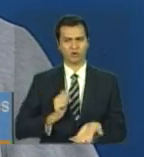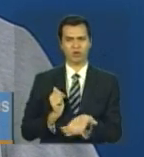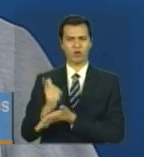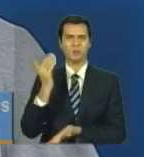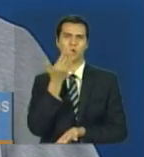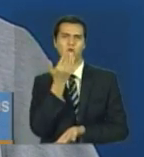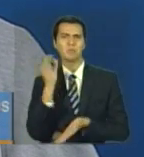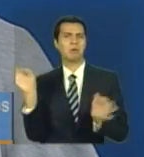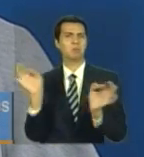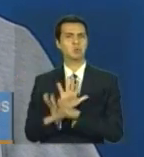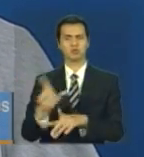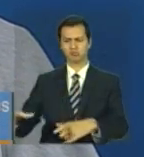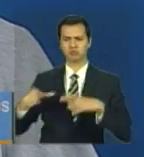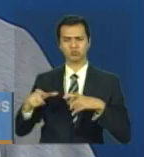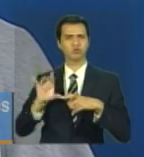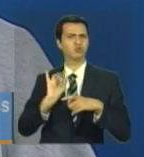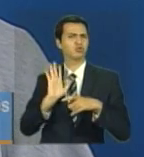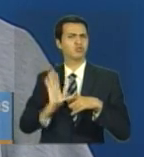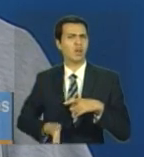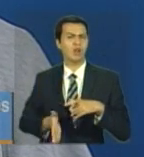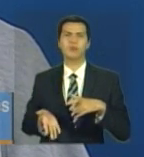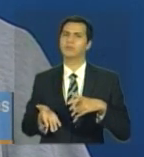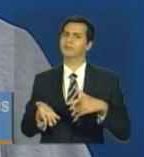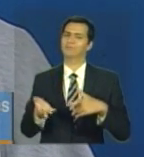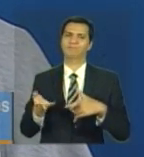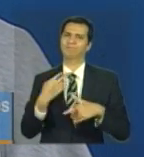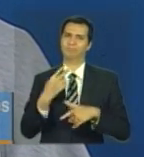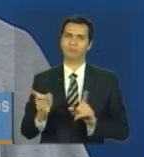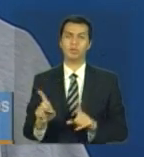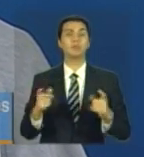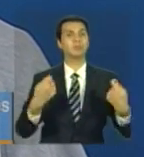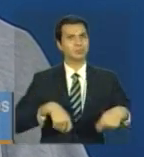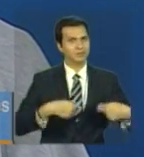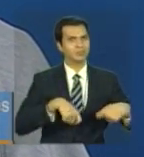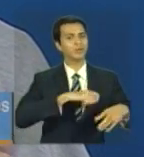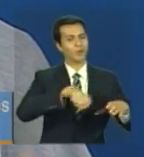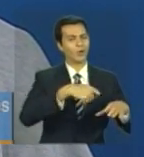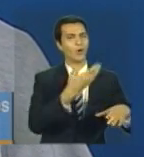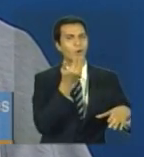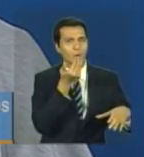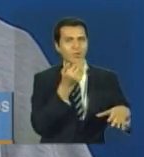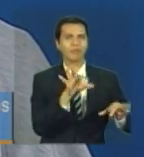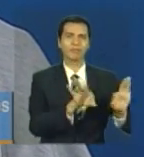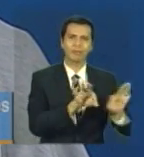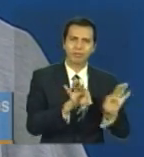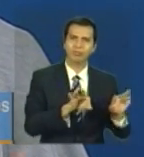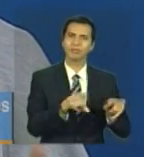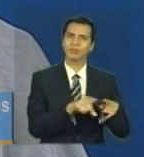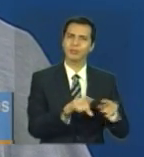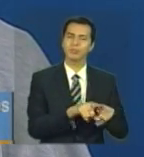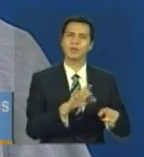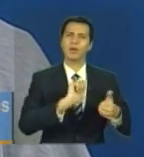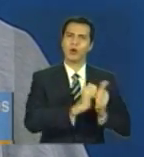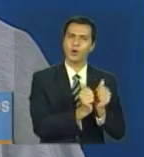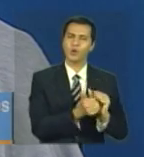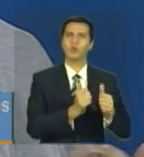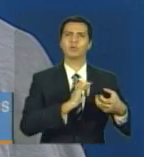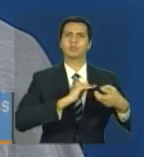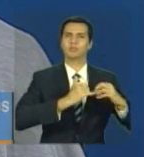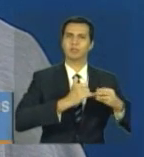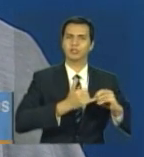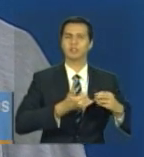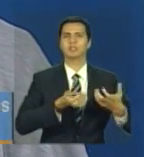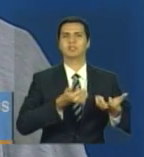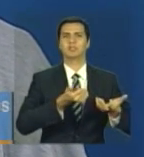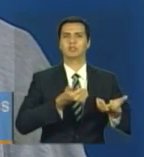menos diversificados, né? Então é sempre o arroz e feijão é essencial, mas também tem diminuído já o consumo do feijão ao